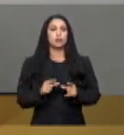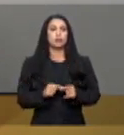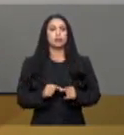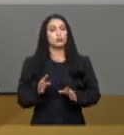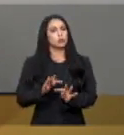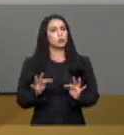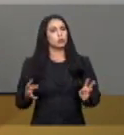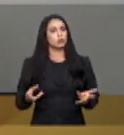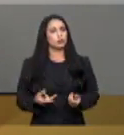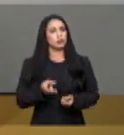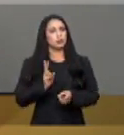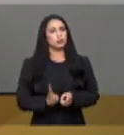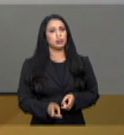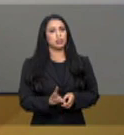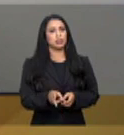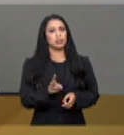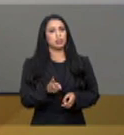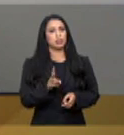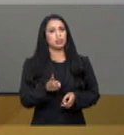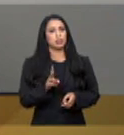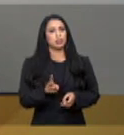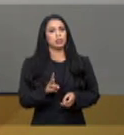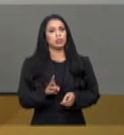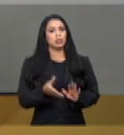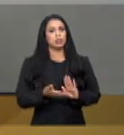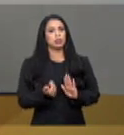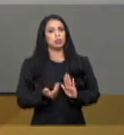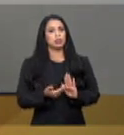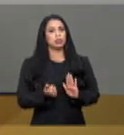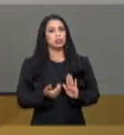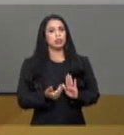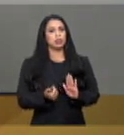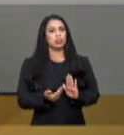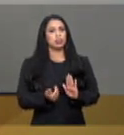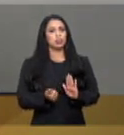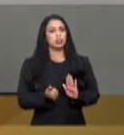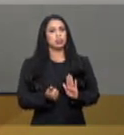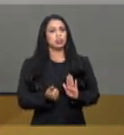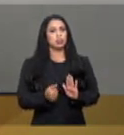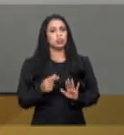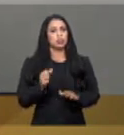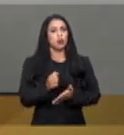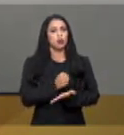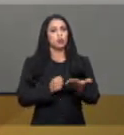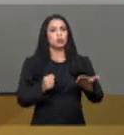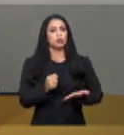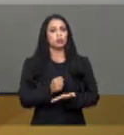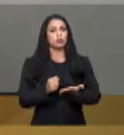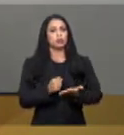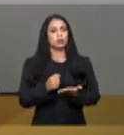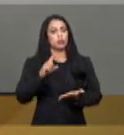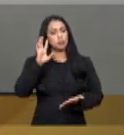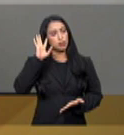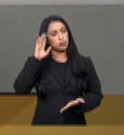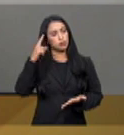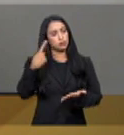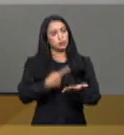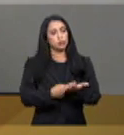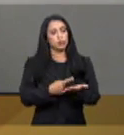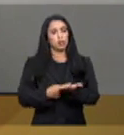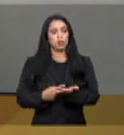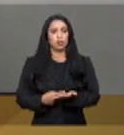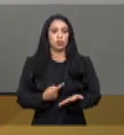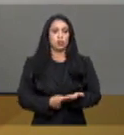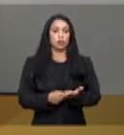consideravelmente, mantendo a referida exclusão correlativa com os fundamentos do acórdão, fecho aspas. Pede